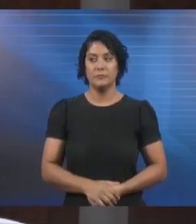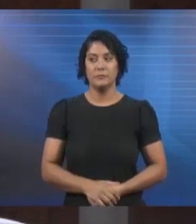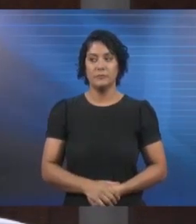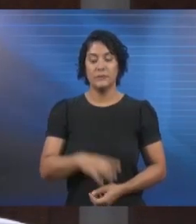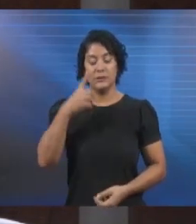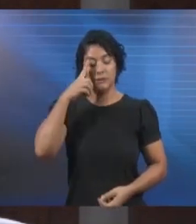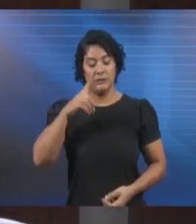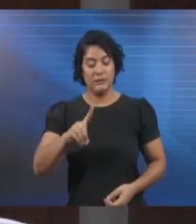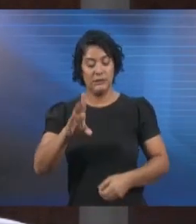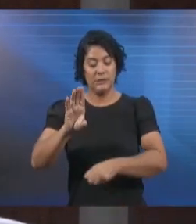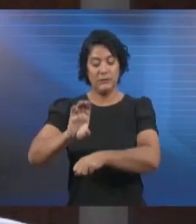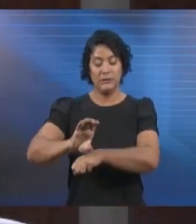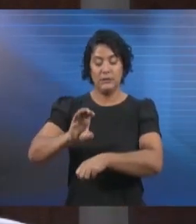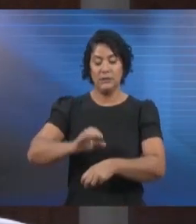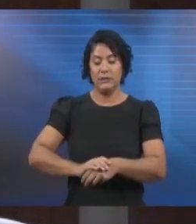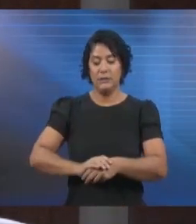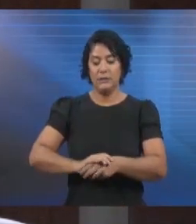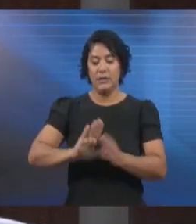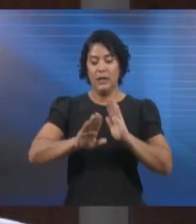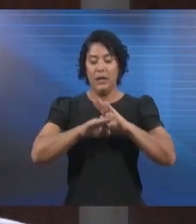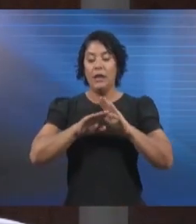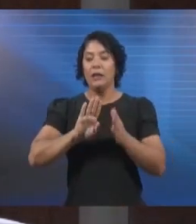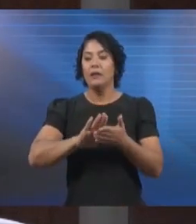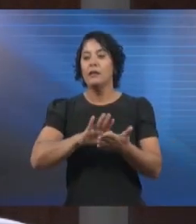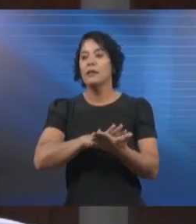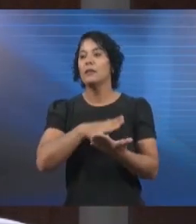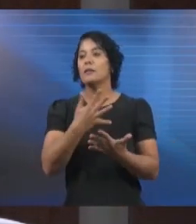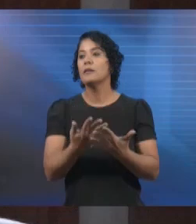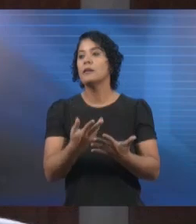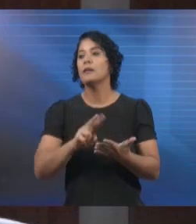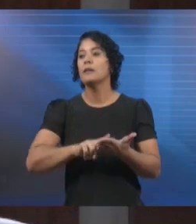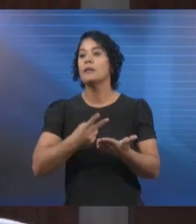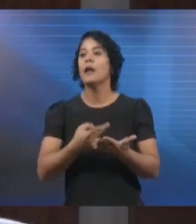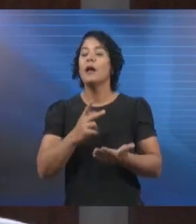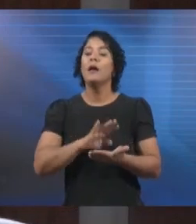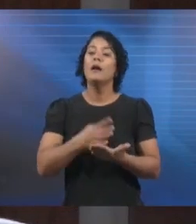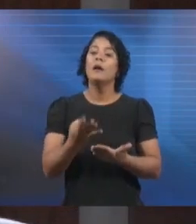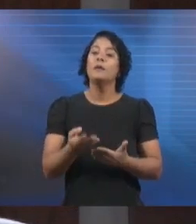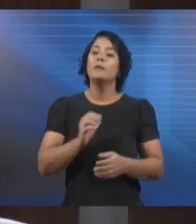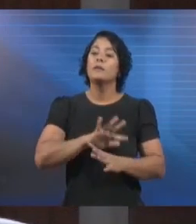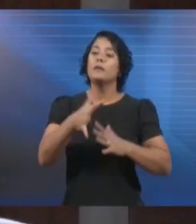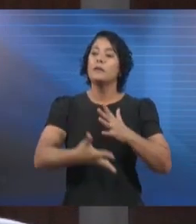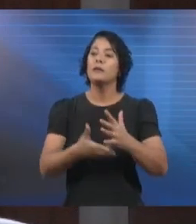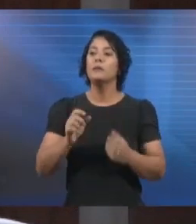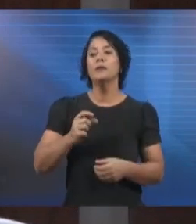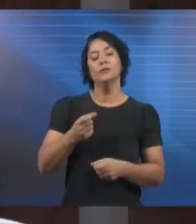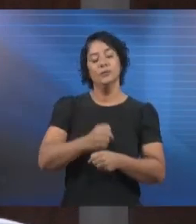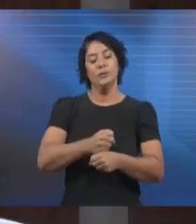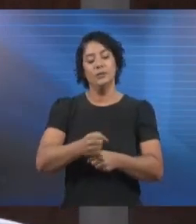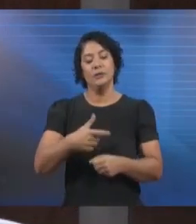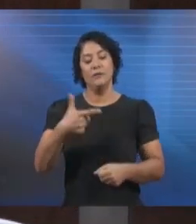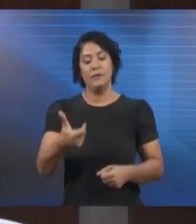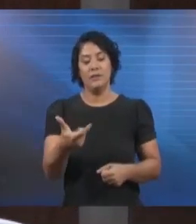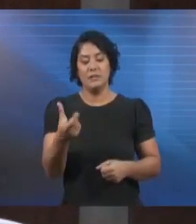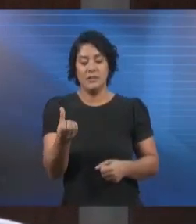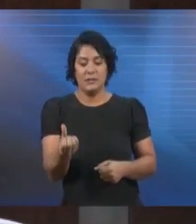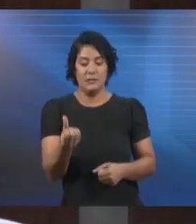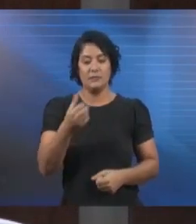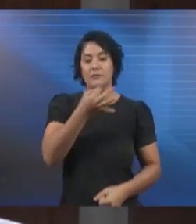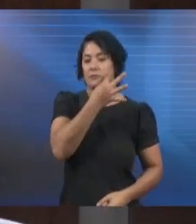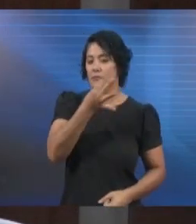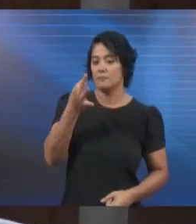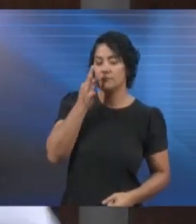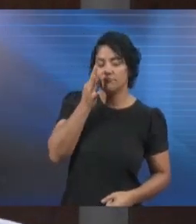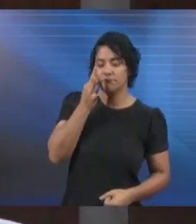do dia Estadual do intérprete de linguagem Brasileira de sinais de Libras a ser celebrado anualmente no dia 26 de